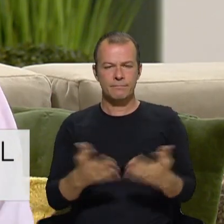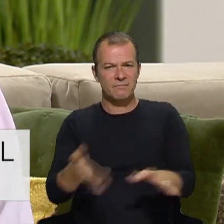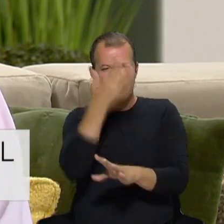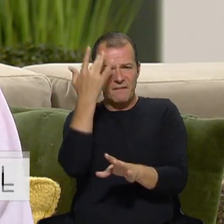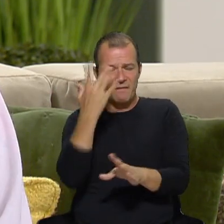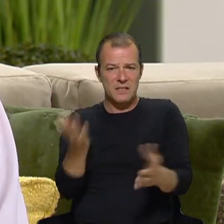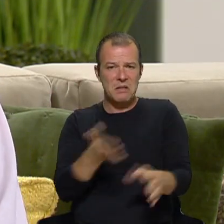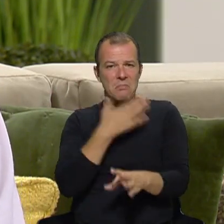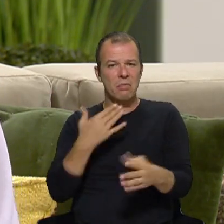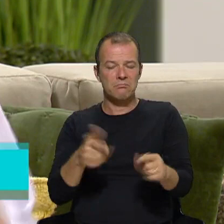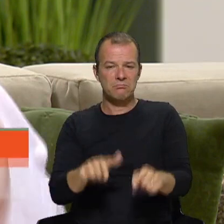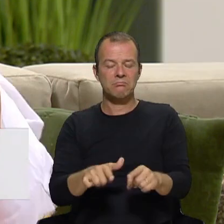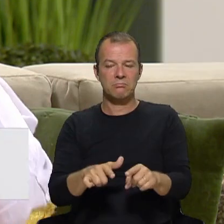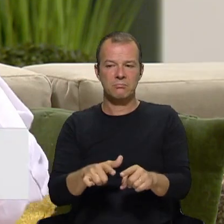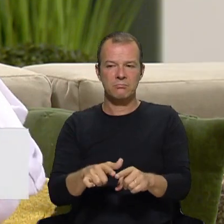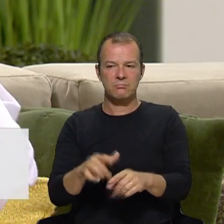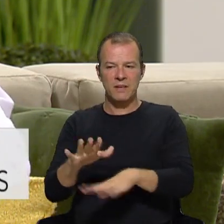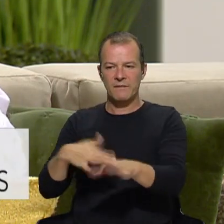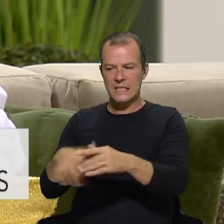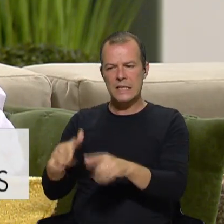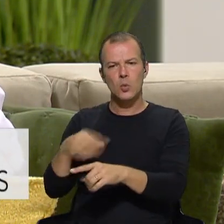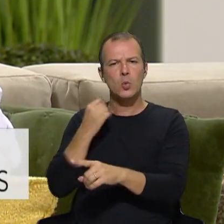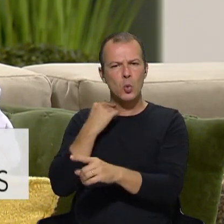facilidade até em realizá-lo